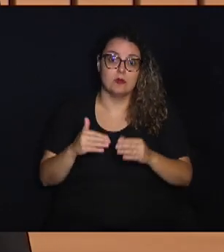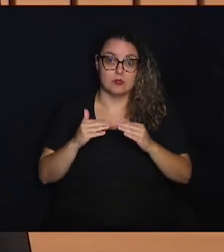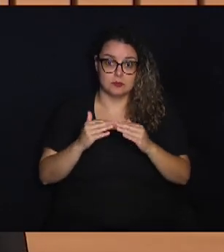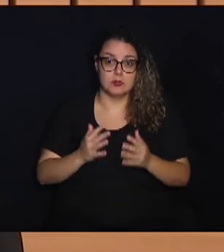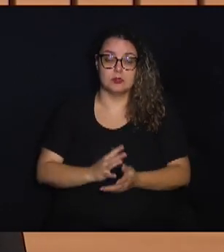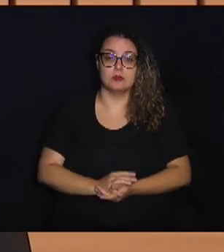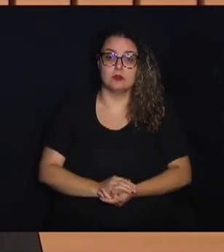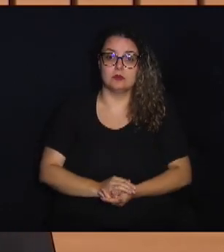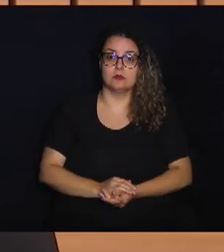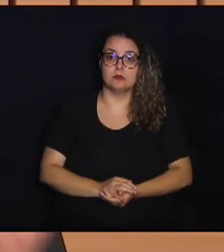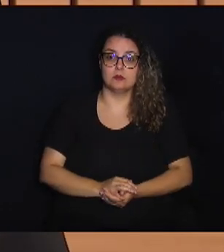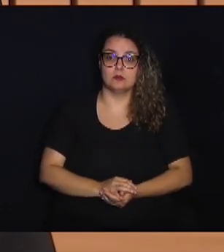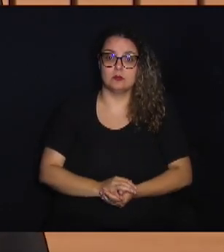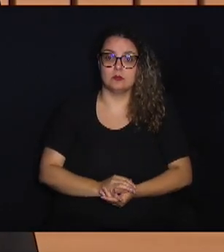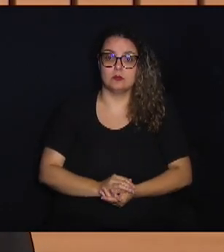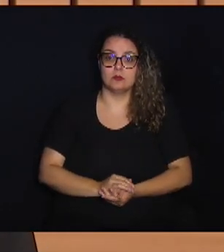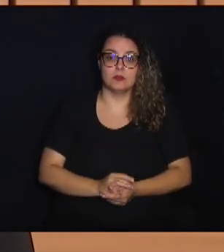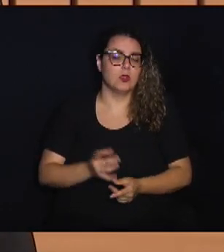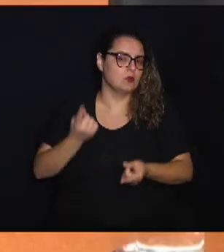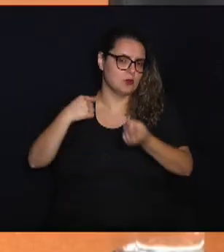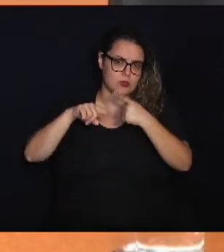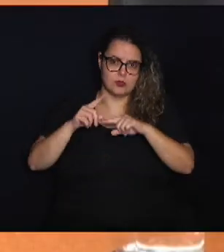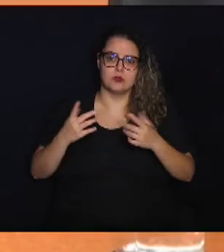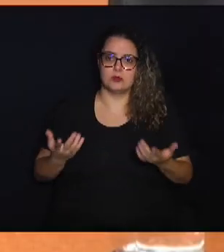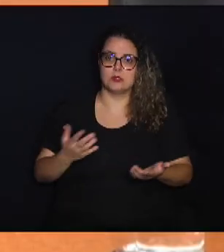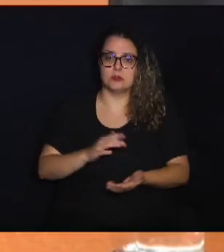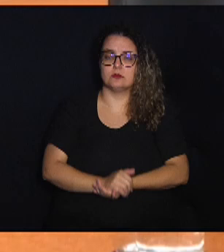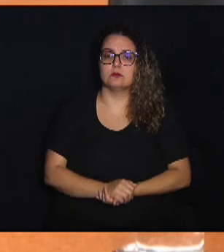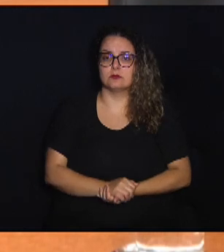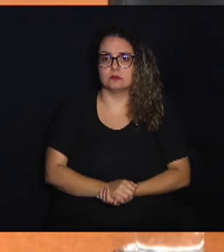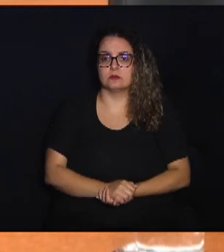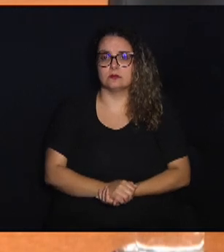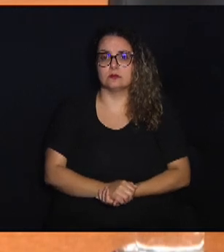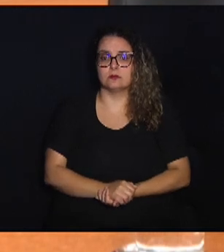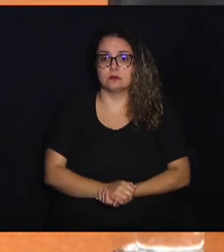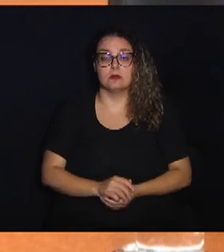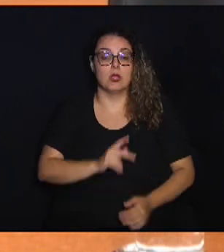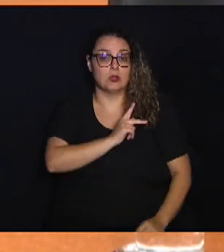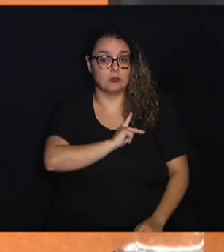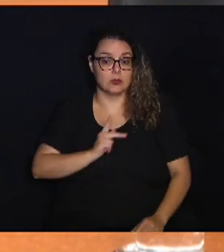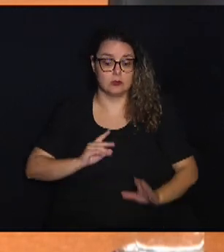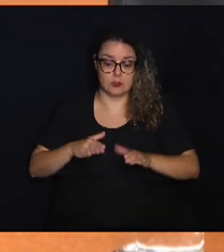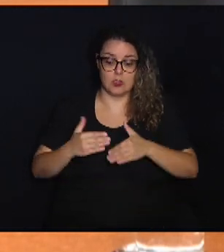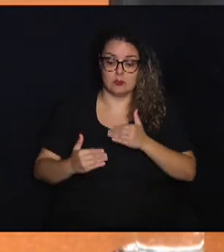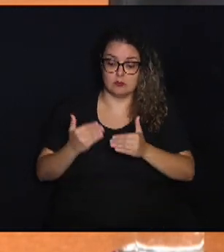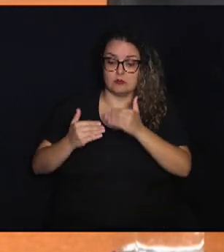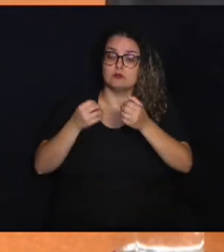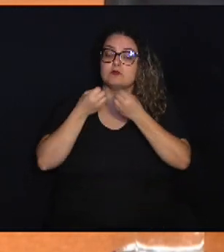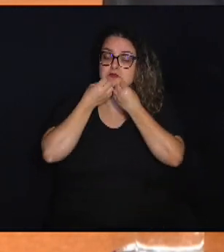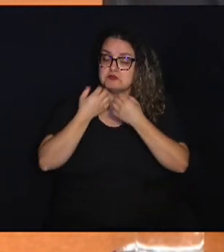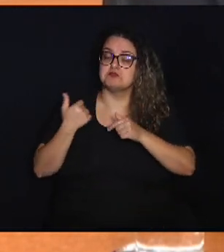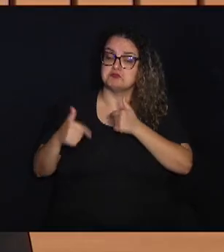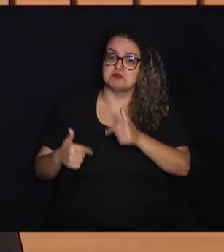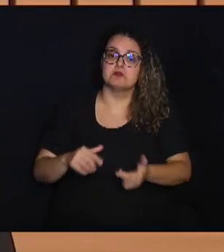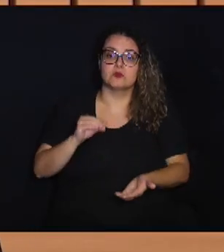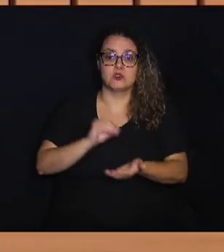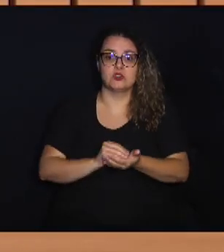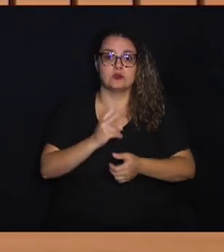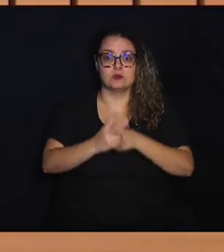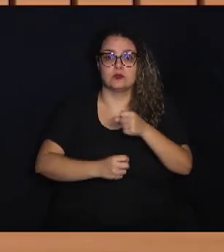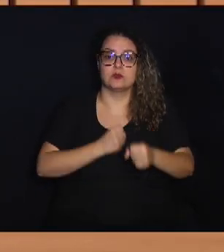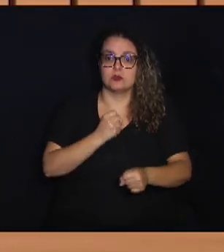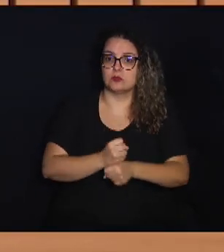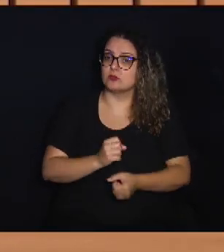favorável e foi um sucesso muito grande. Para o presidente, a comissão desempenhou um bom trabalho no último biênio. Eu